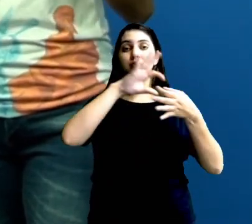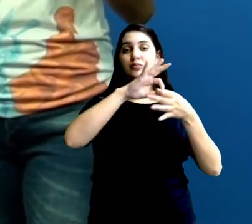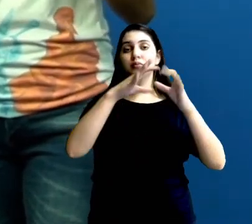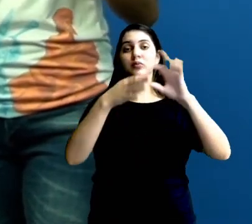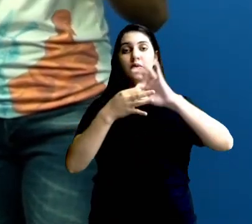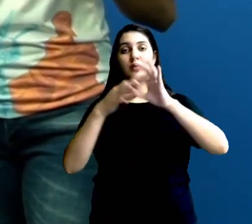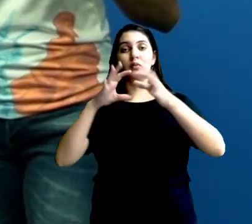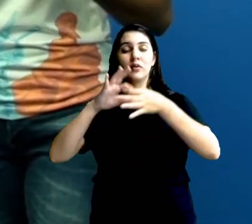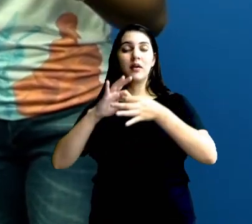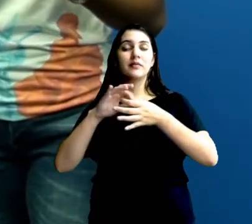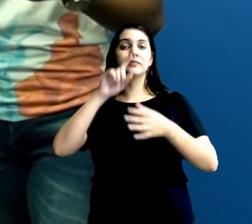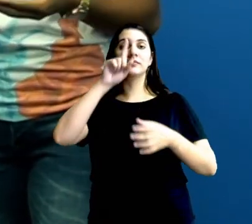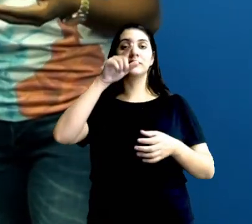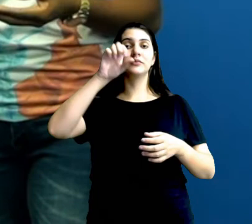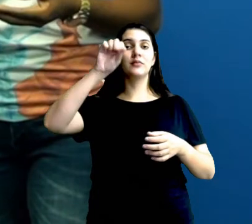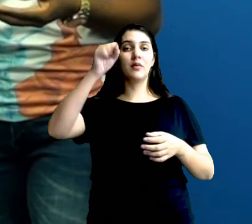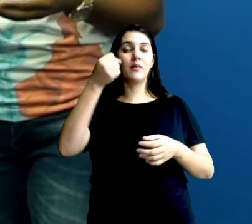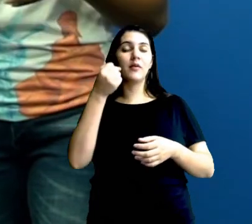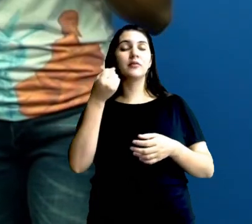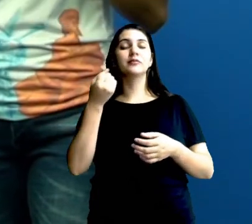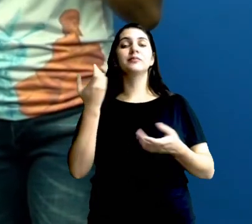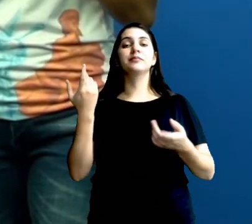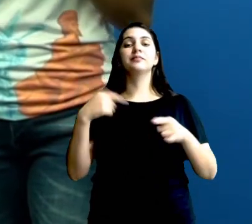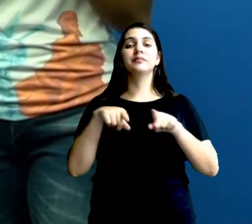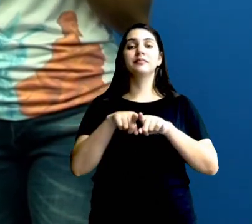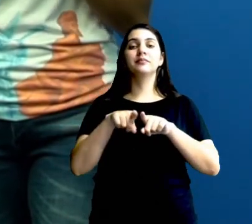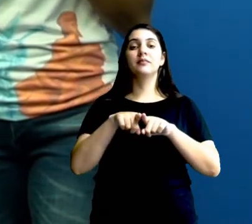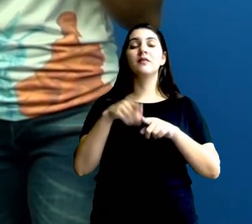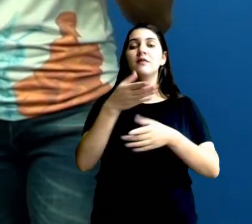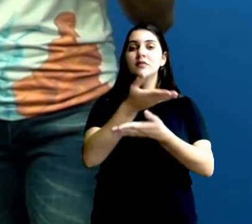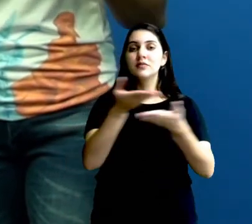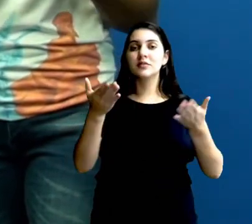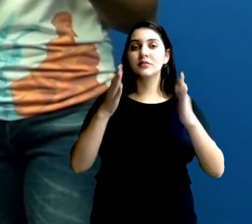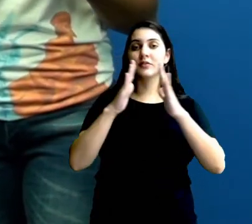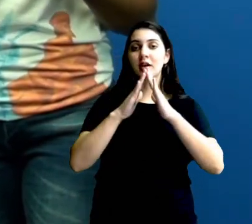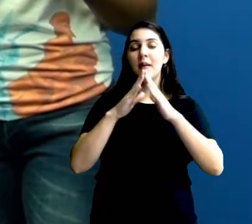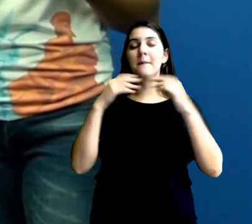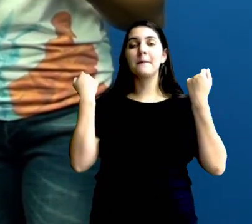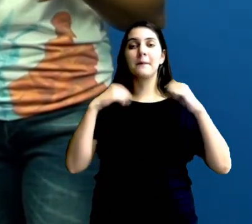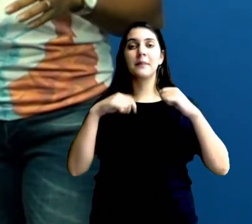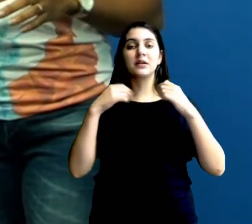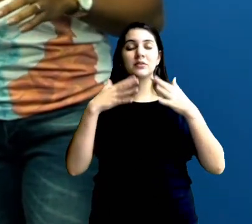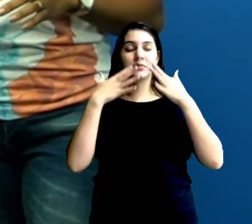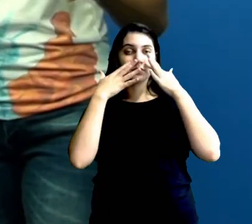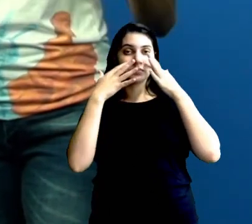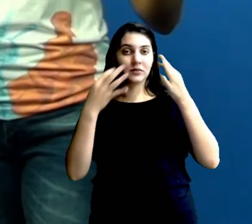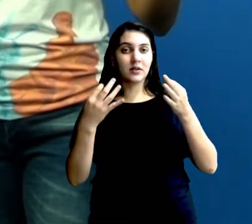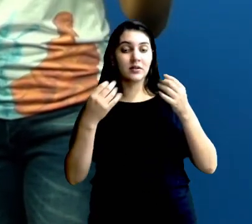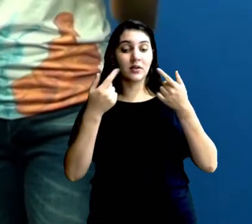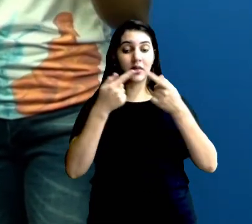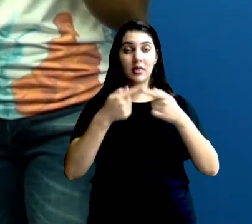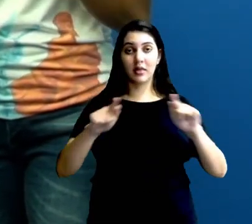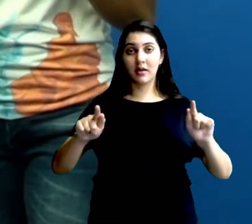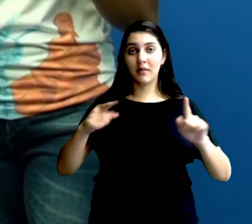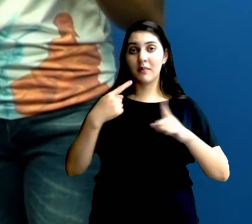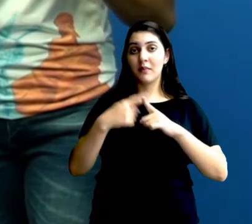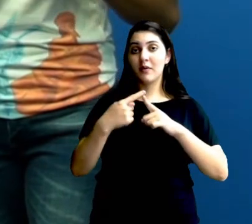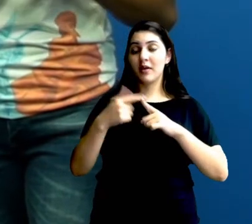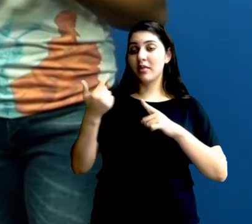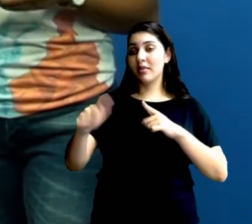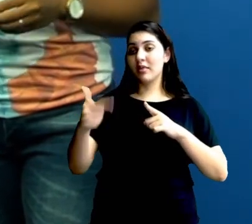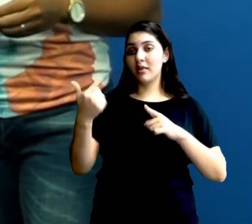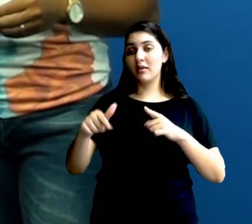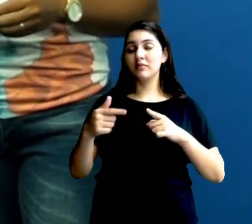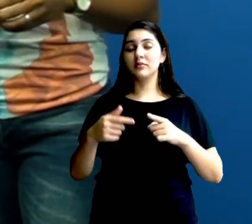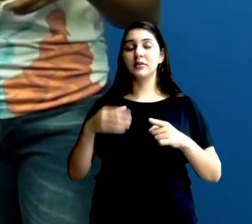do apóstrofo S e do of the? Você aí de casa, você precisa ficar ligadinho nessa parte da gramática, porque a gente não tem na